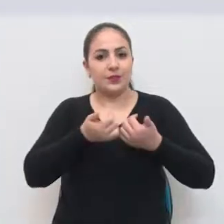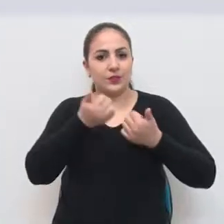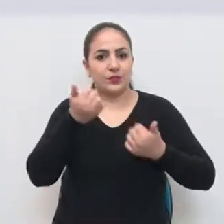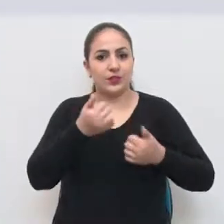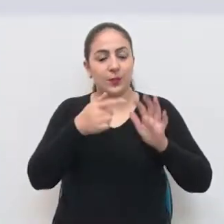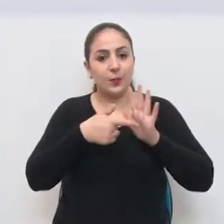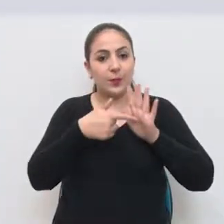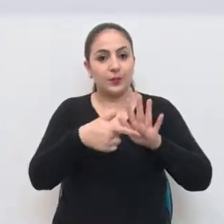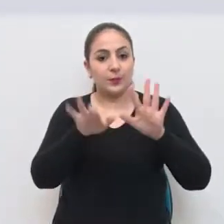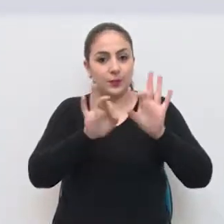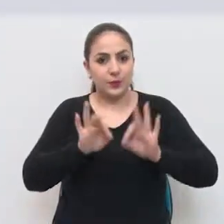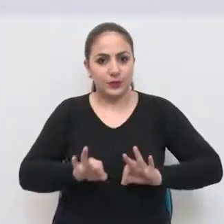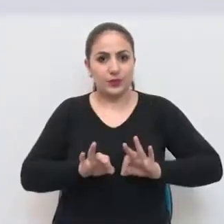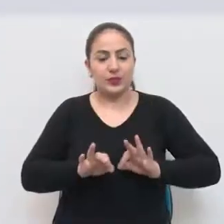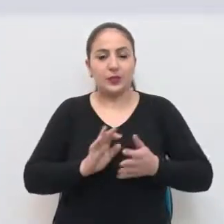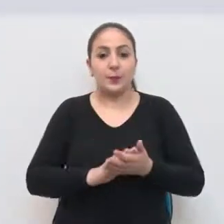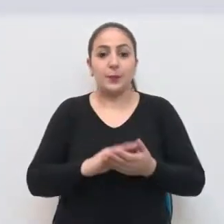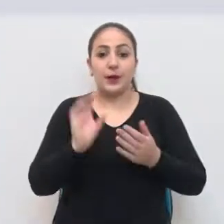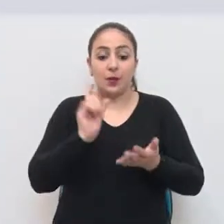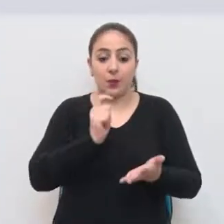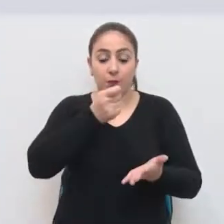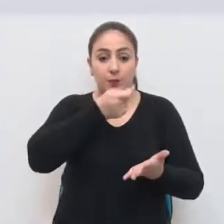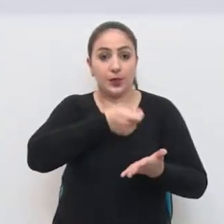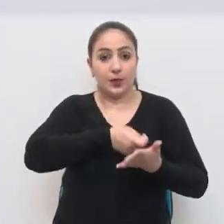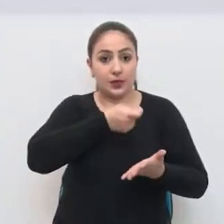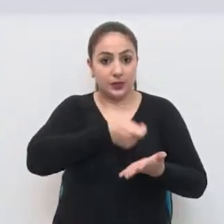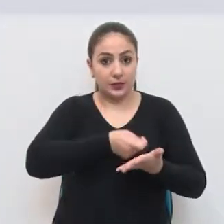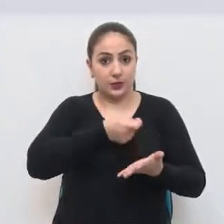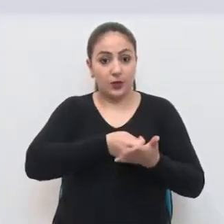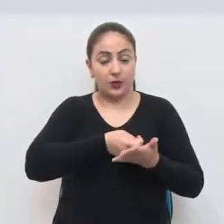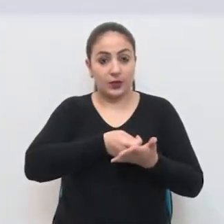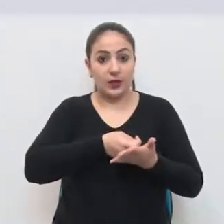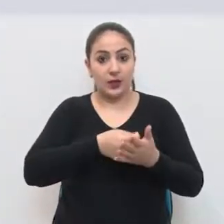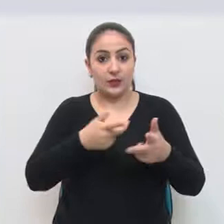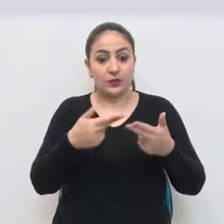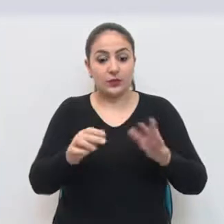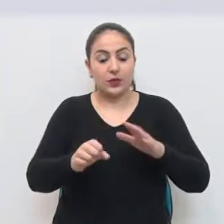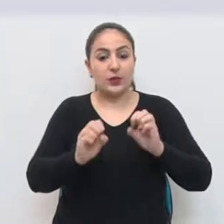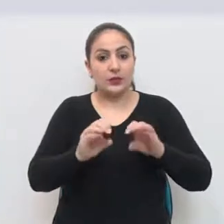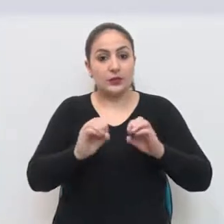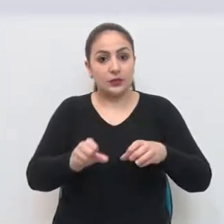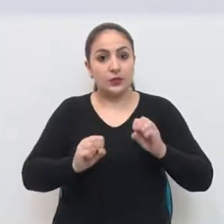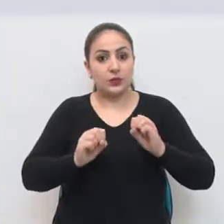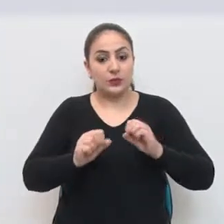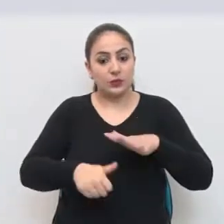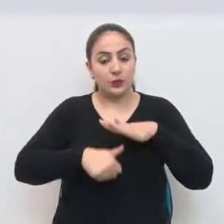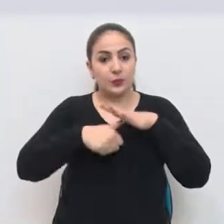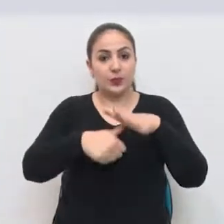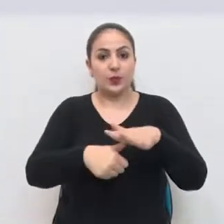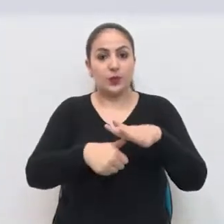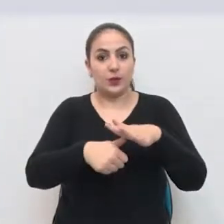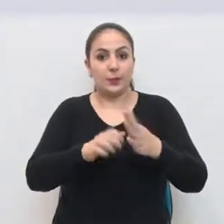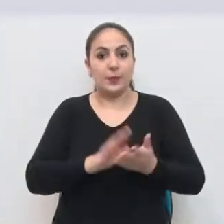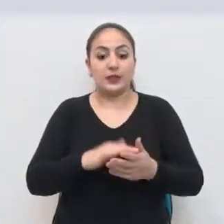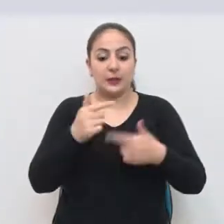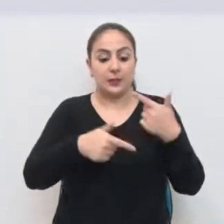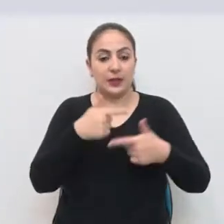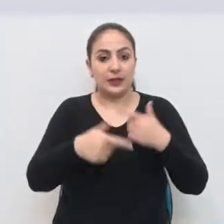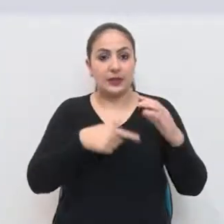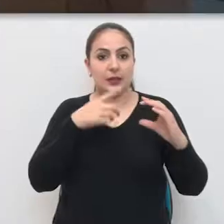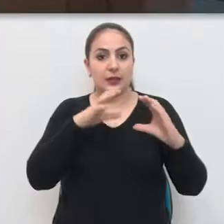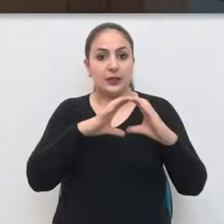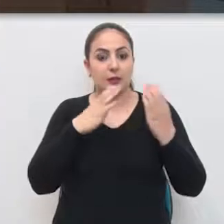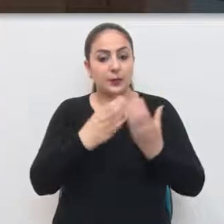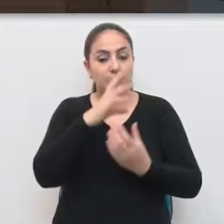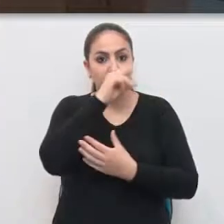Mesa diretora apresenta projeto para tornar obrigatória a exigência do nível superior para cargos na Câmara